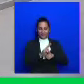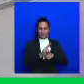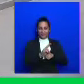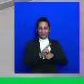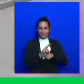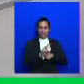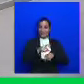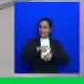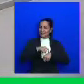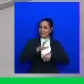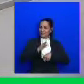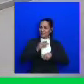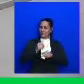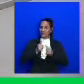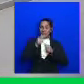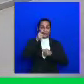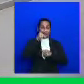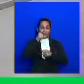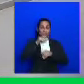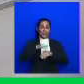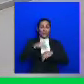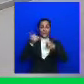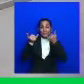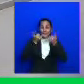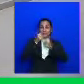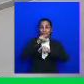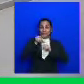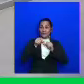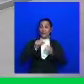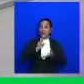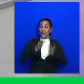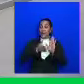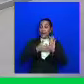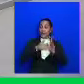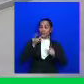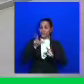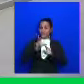nossas auditoras. Daqui a pouco você pode conferir os detalhes deste sorteio, se